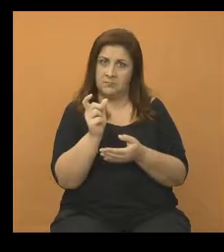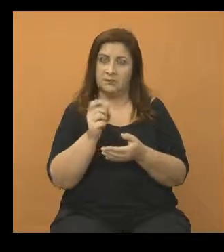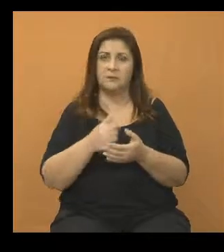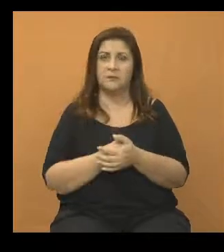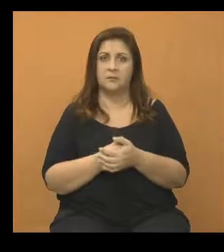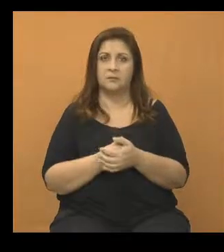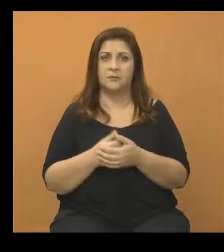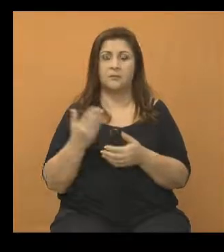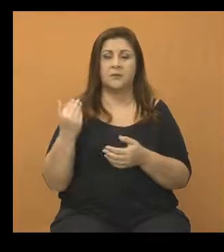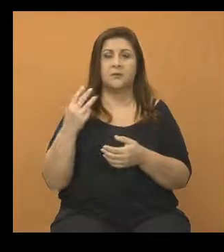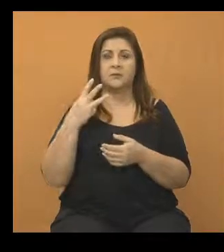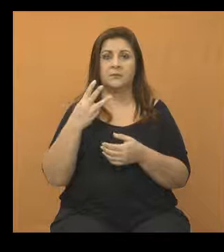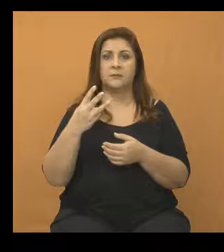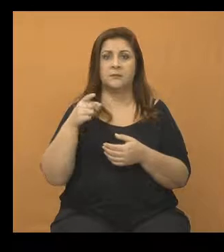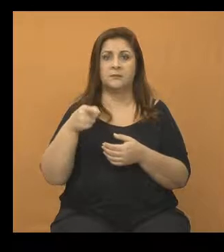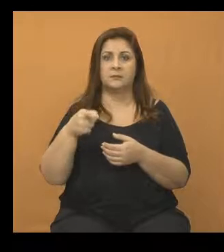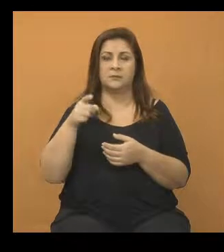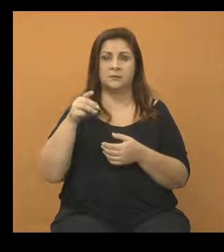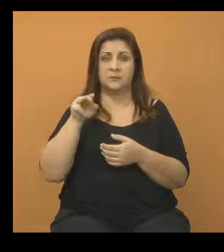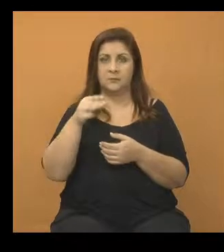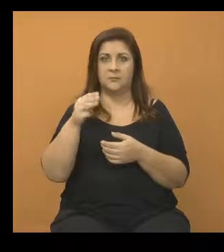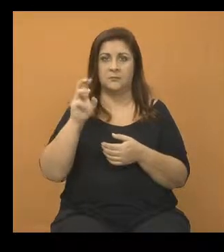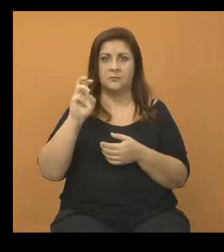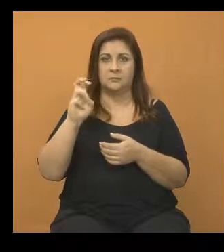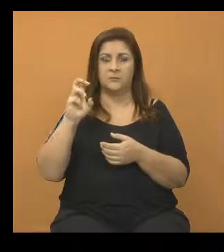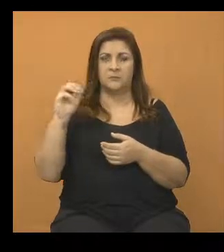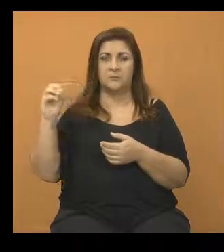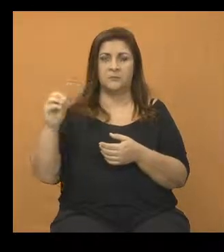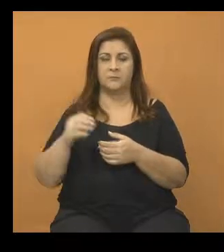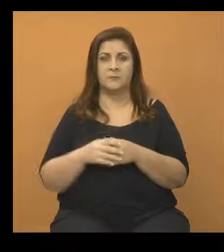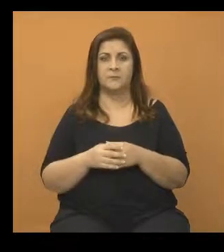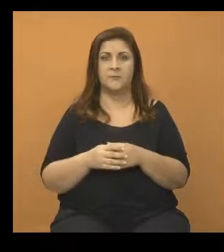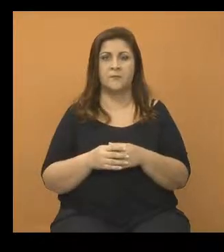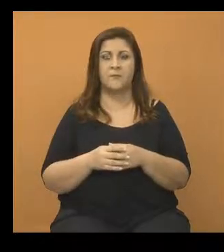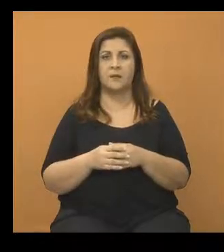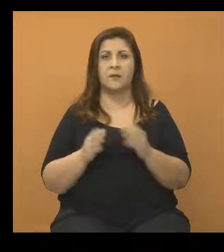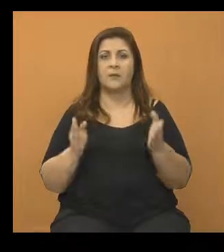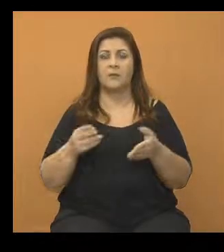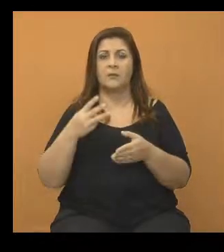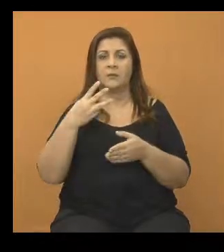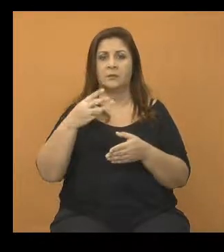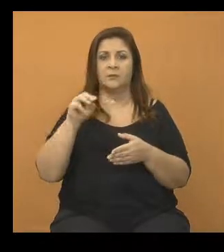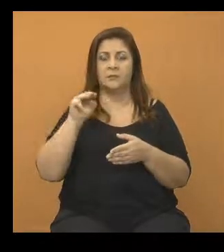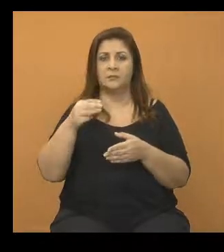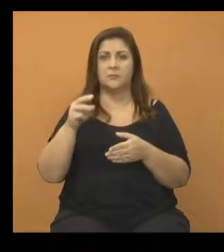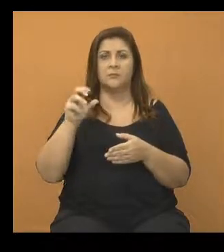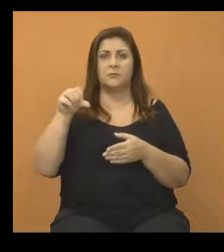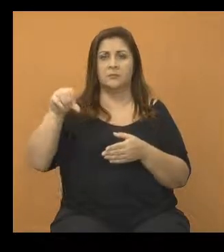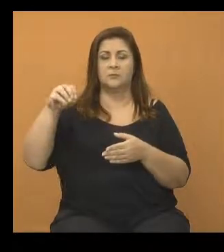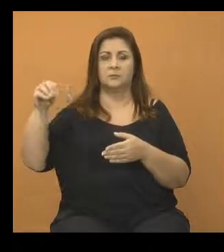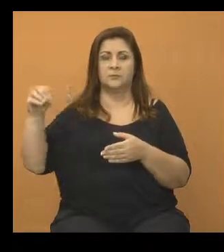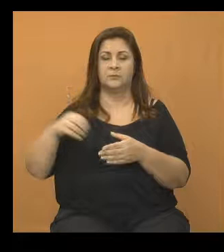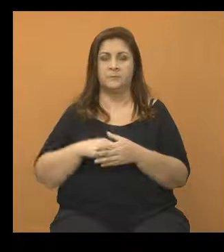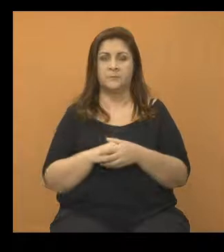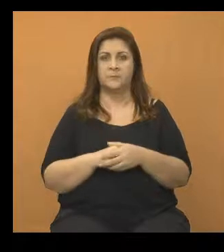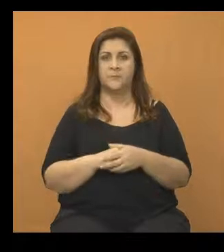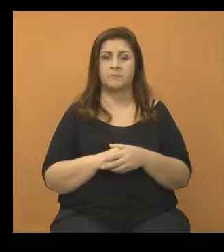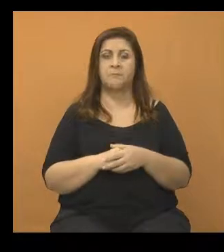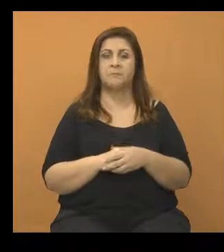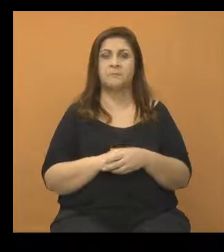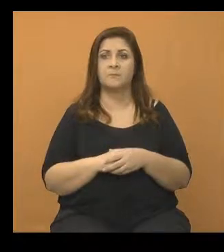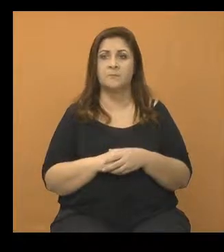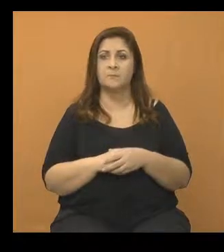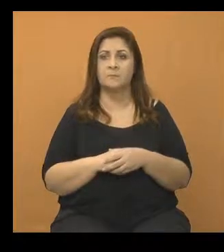de 3.500 para 3.900. A Procuradoria-Geral do Município, que tem um salto importante aqui,